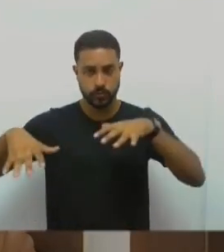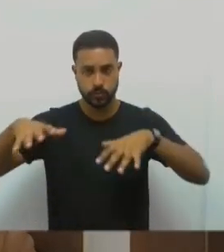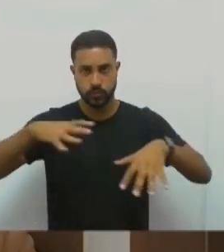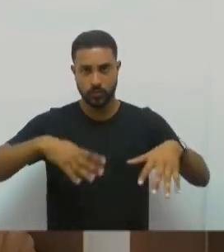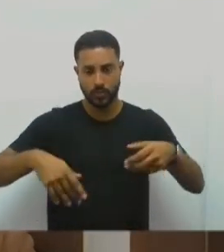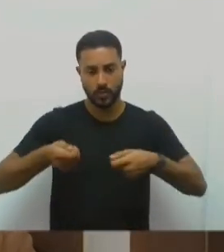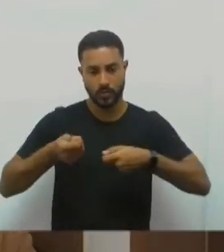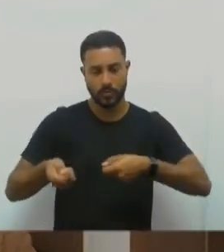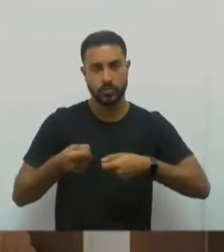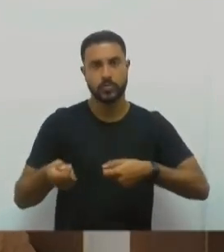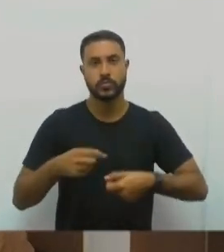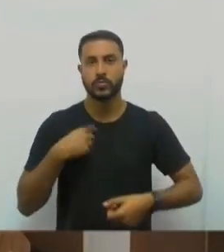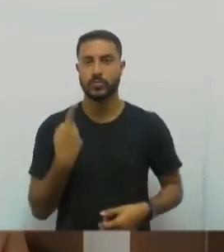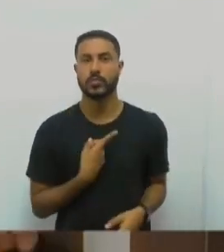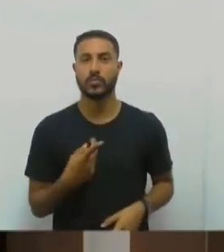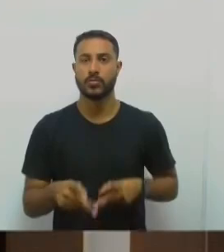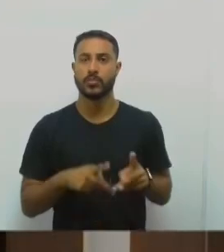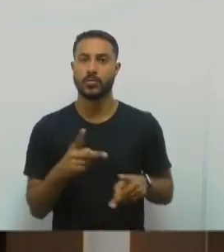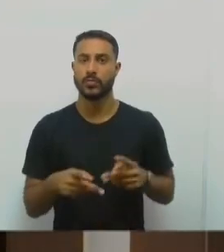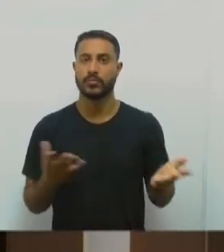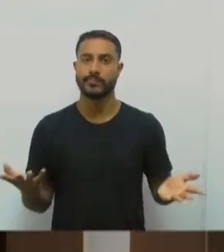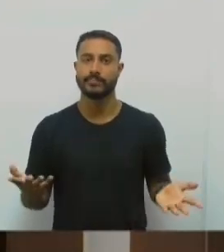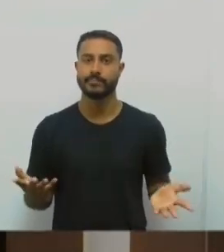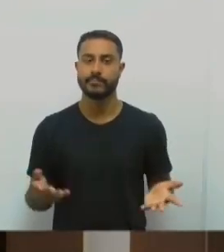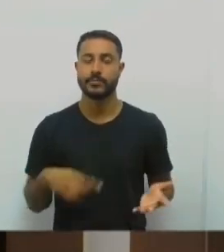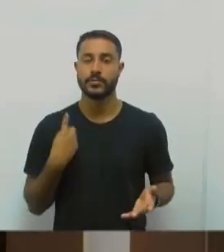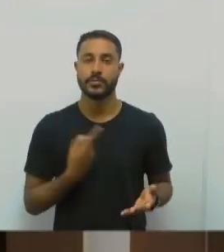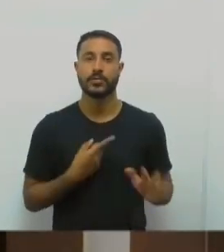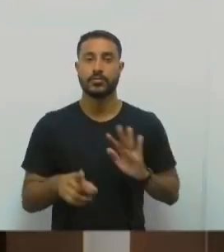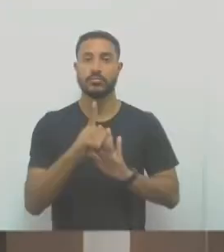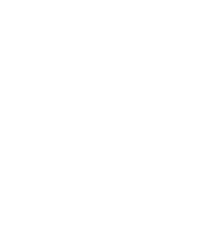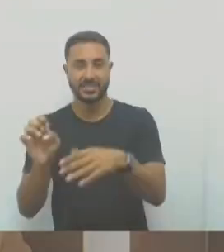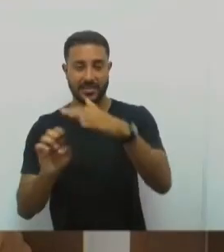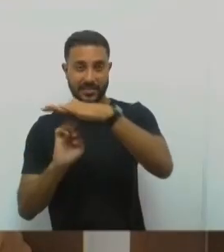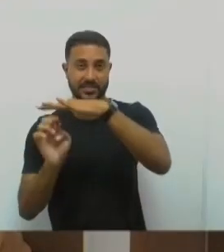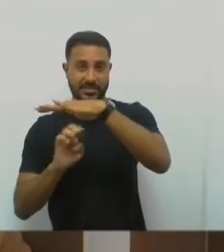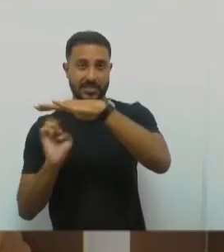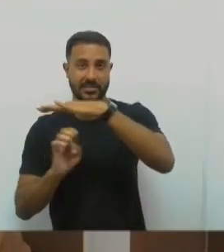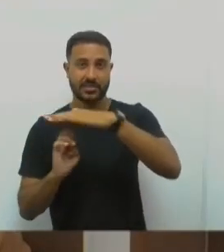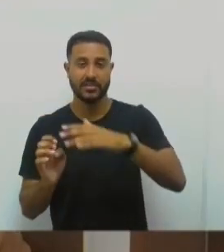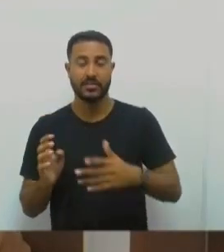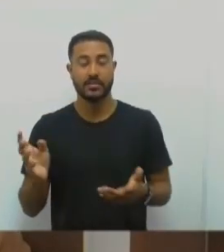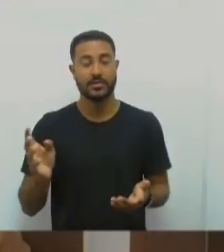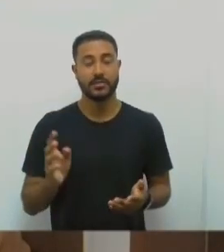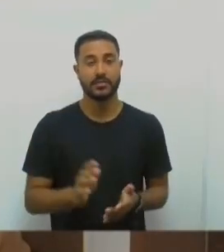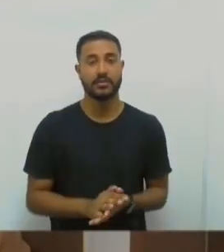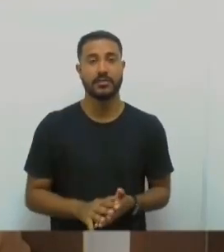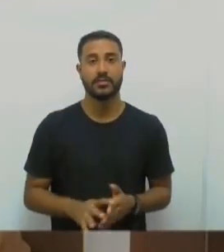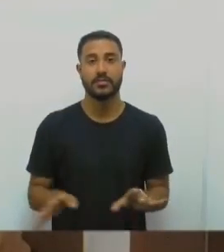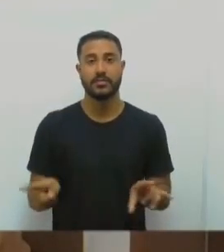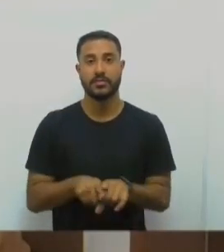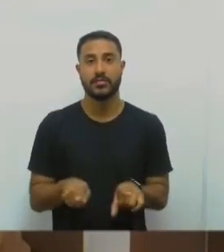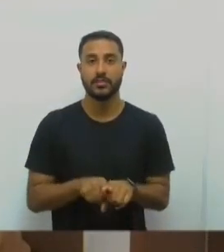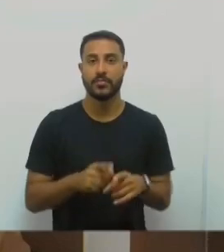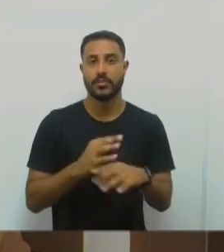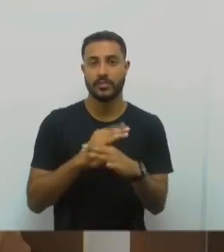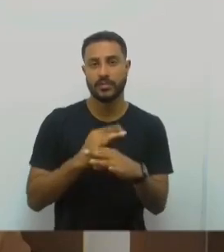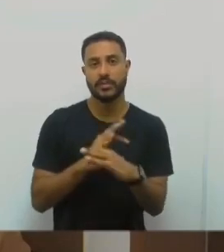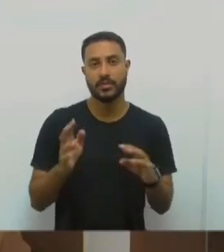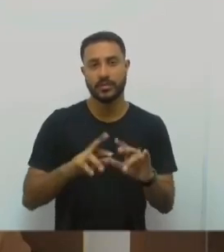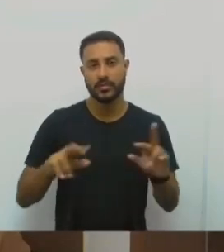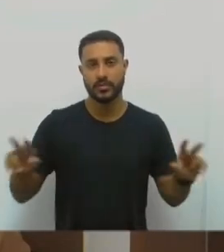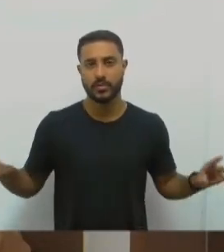ambiente e nosso direito de acesso às praias isso abre margem para a venda das